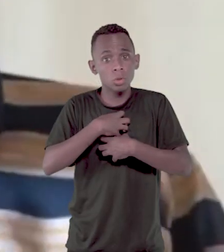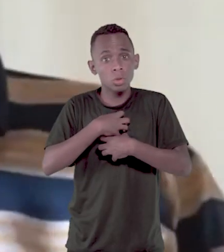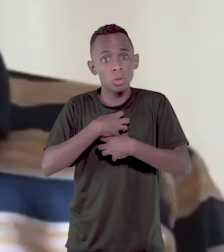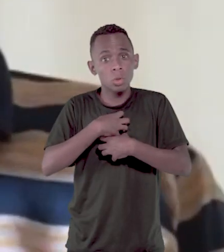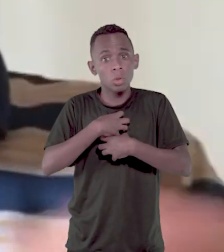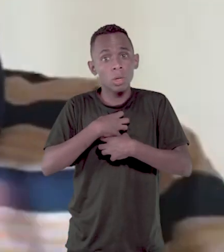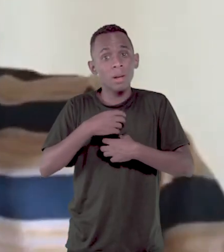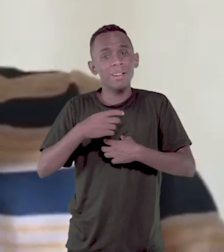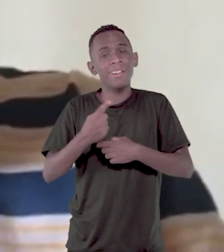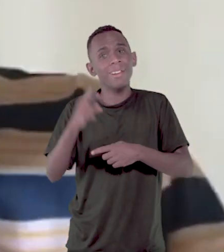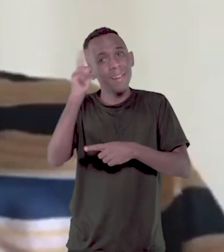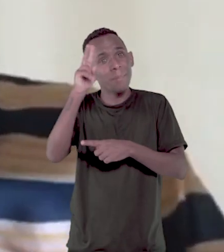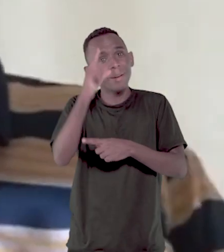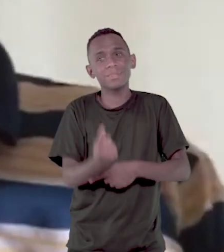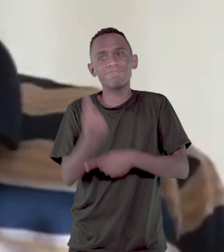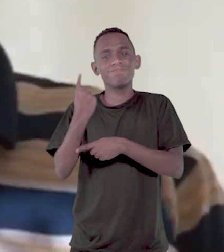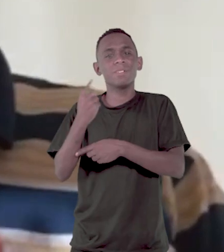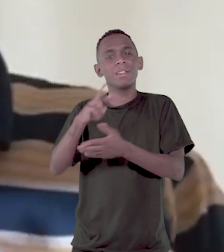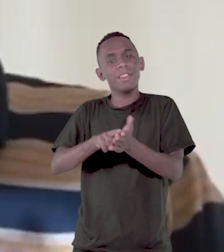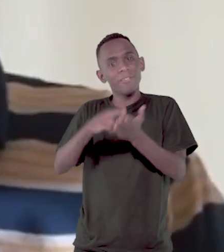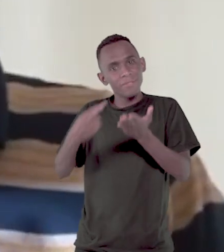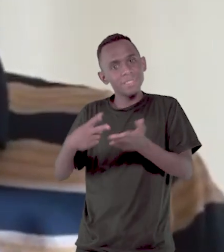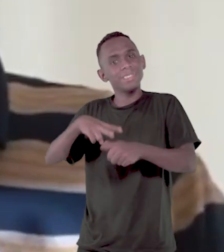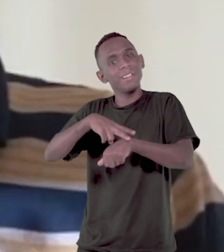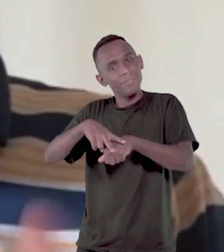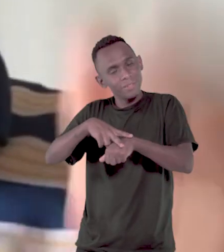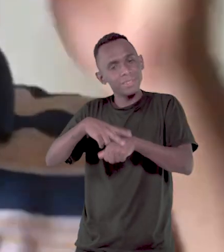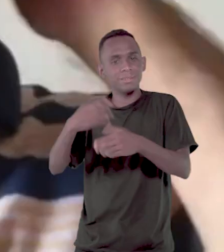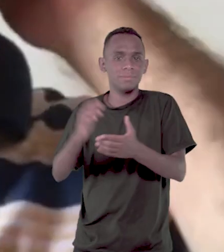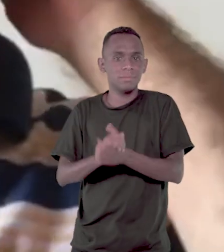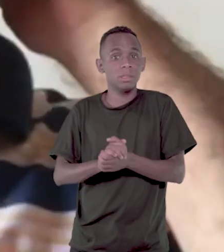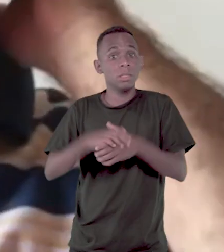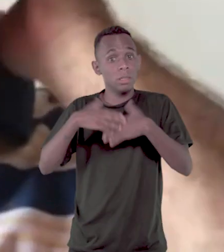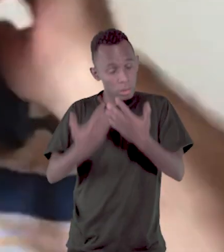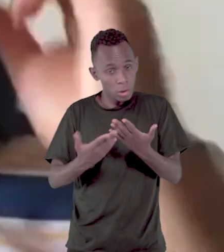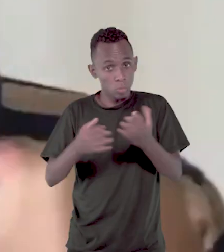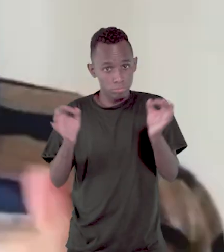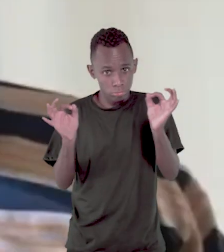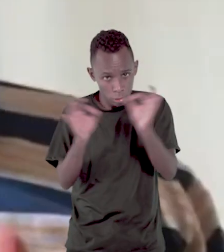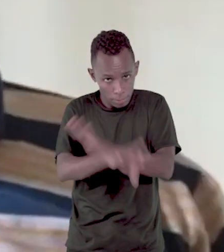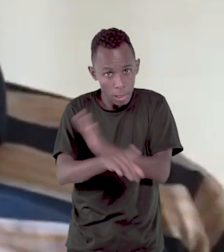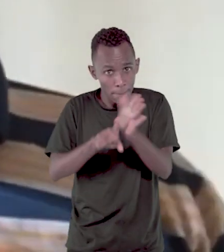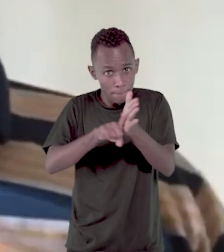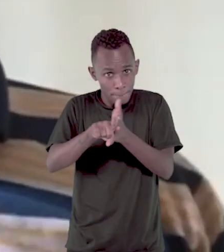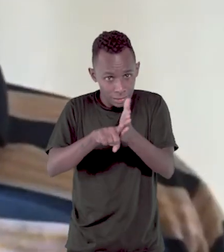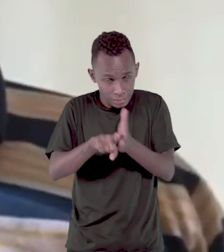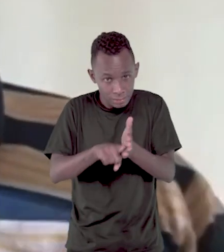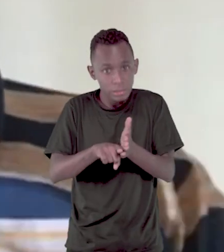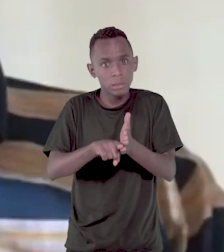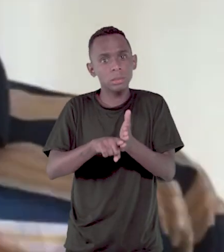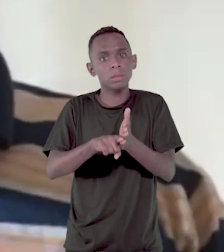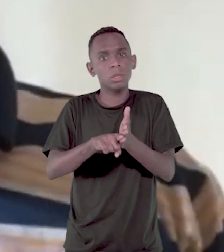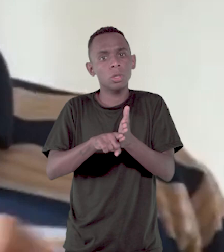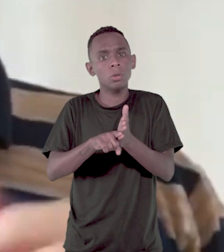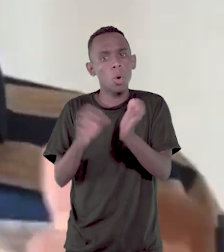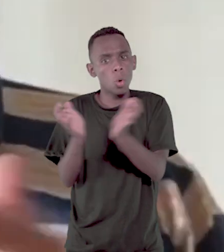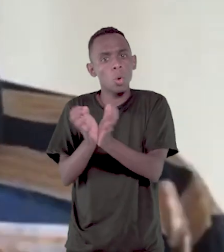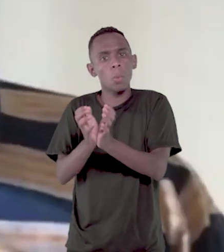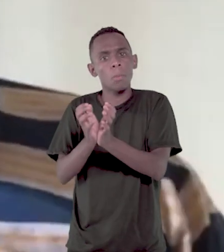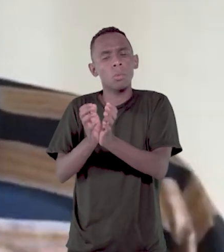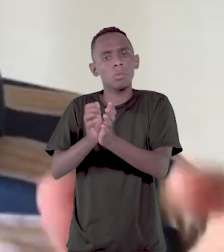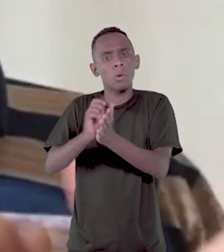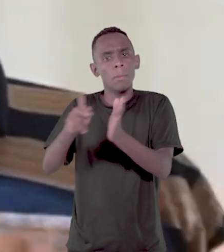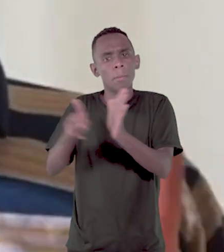novo, né, com a questão da Revista Verde de Cataguases. Então, assim que eu terminei as pesquisas para esse livro da Companhia